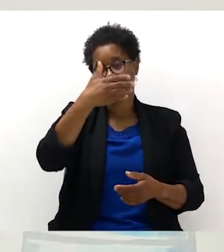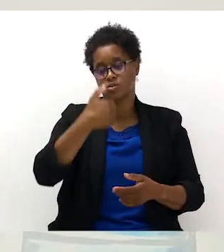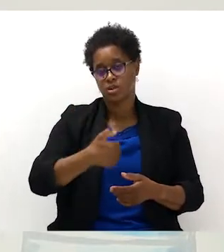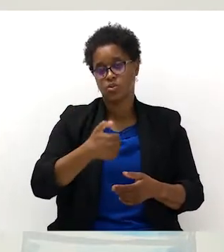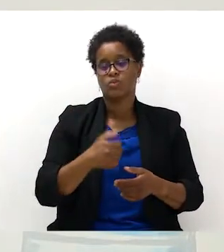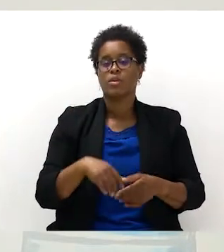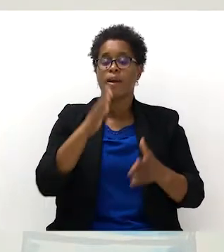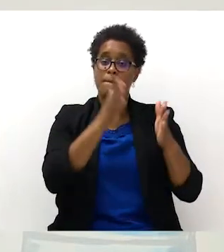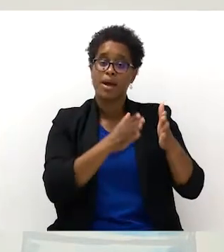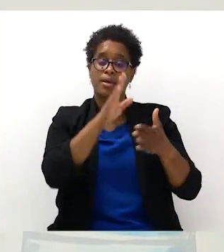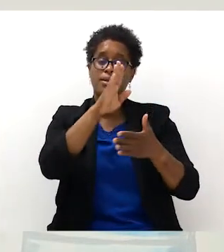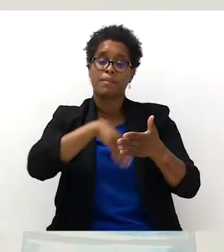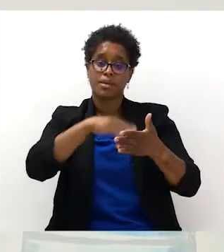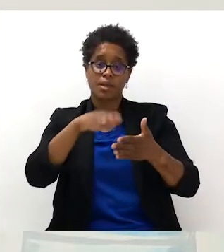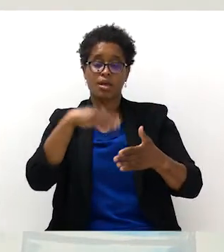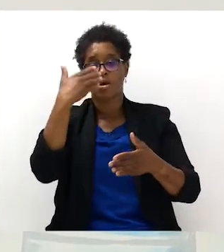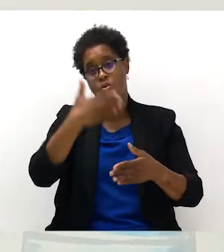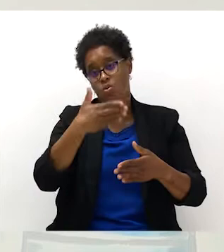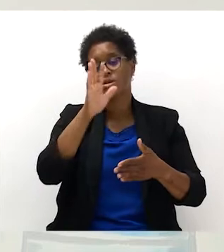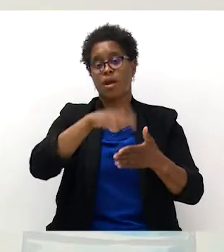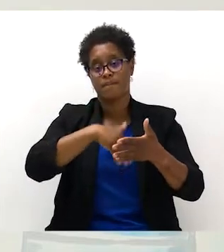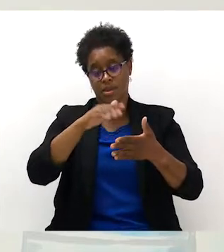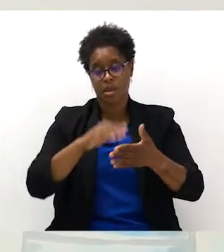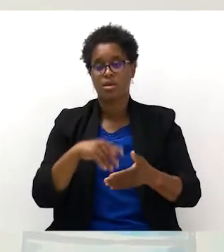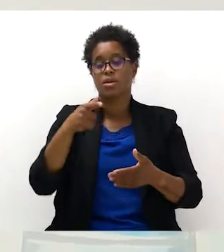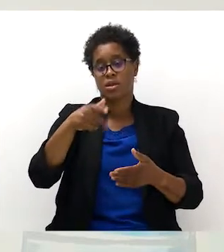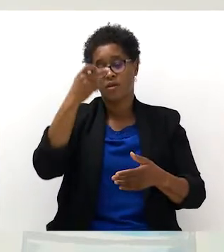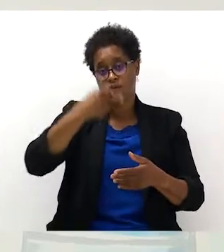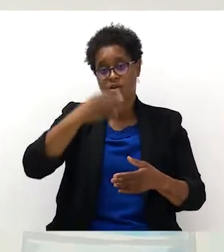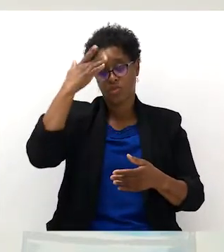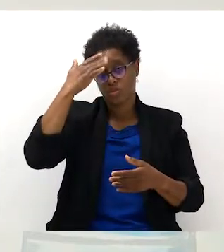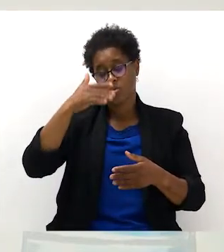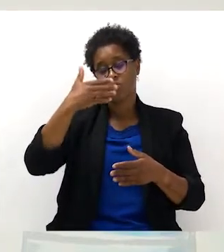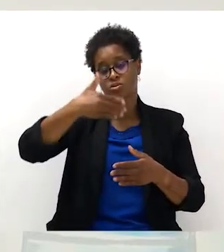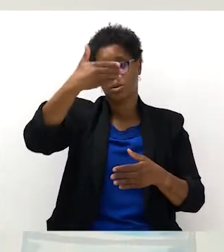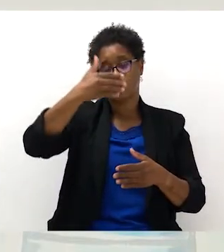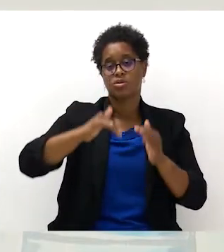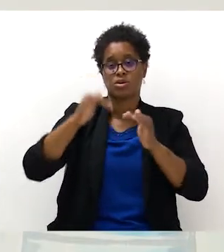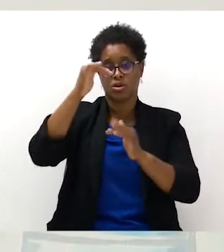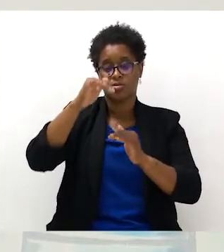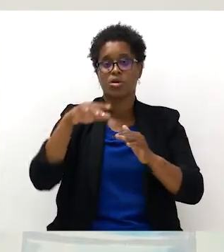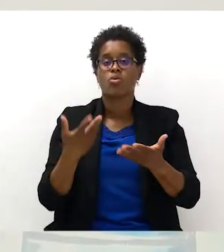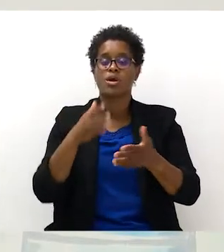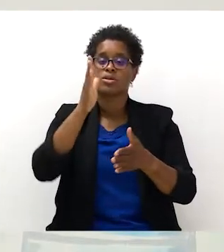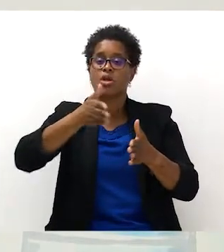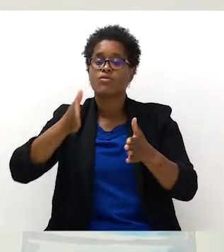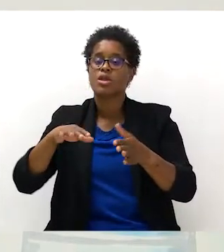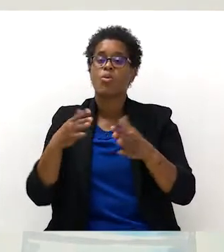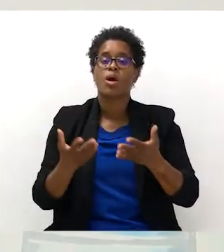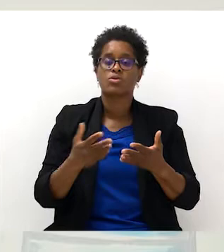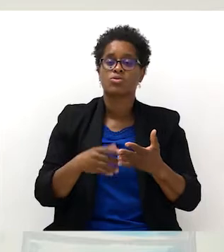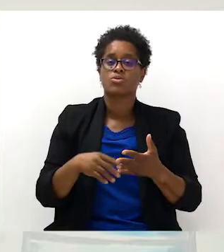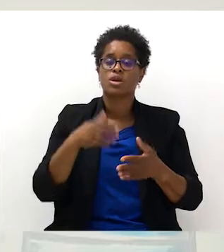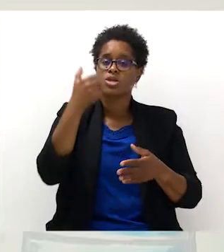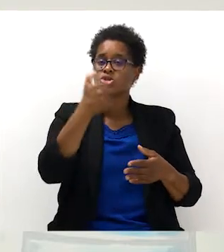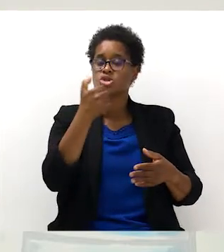parte pintada é uma parte que está pintada, por isso fica o número 1. Em quantas partes está dividido? Está dividido o círculo